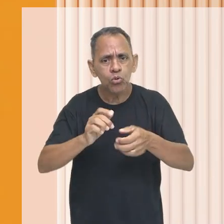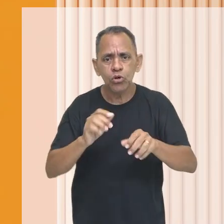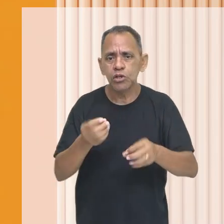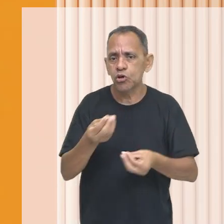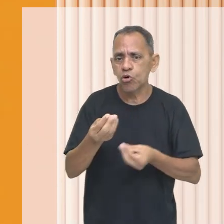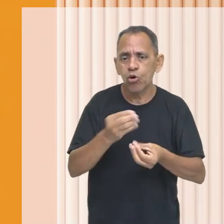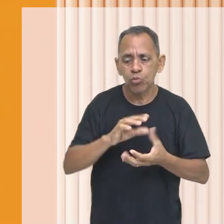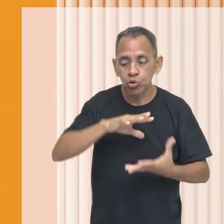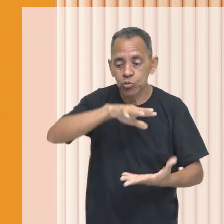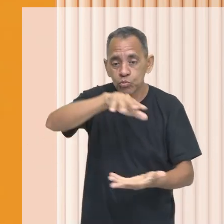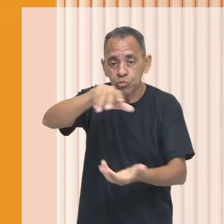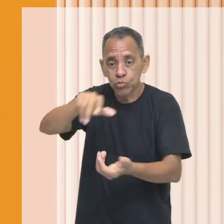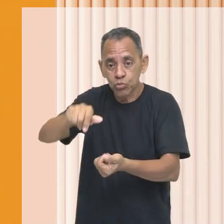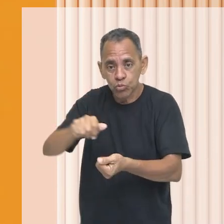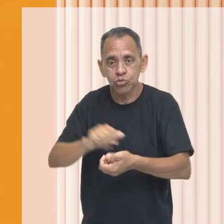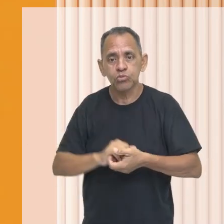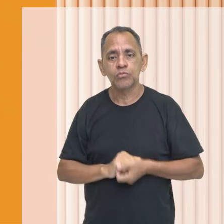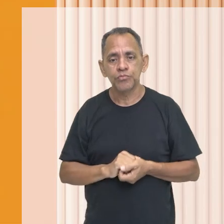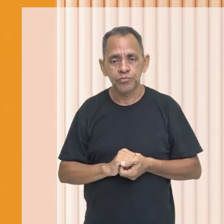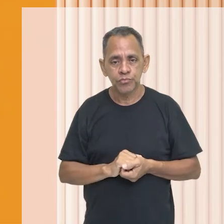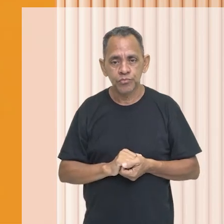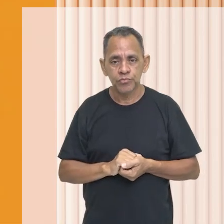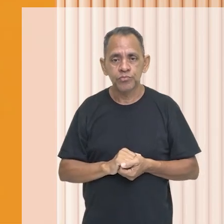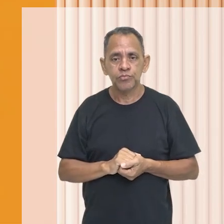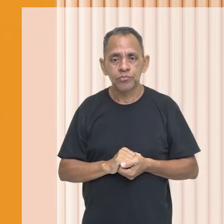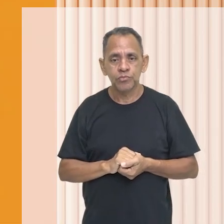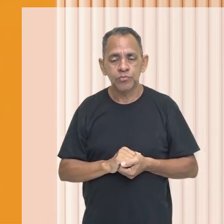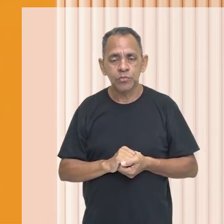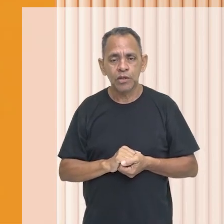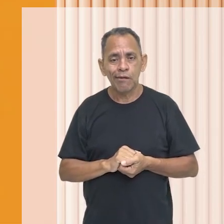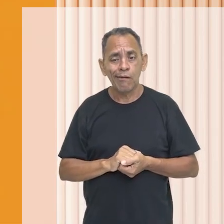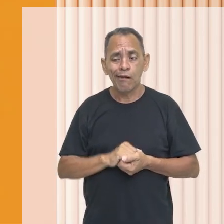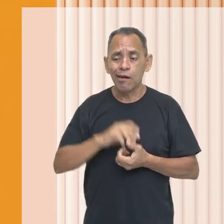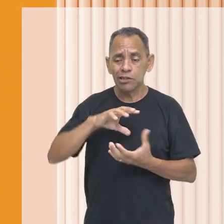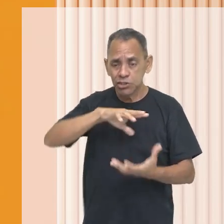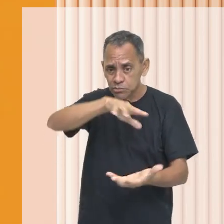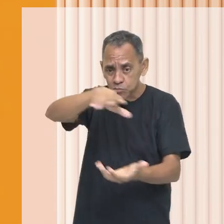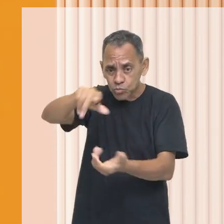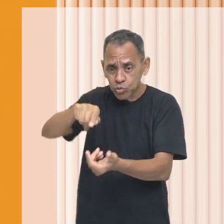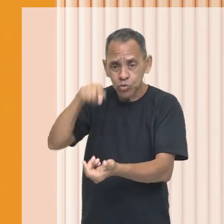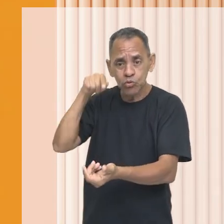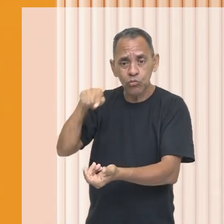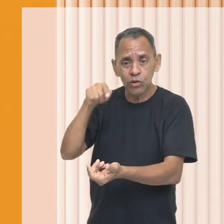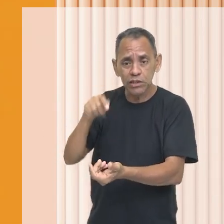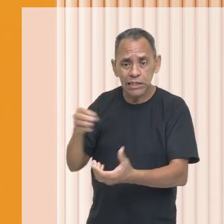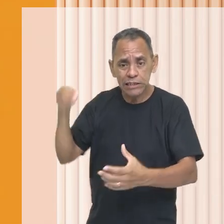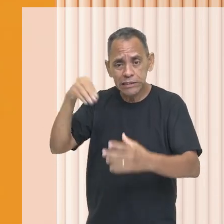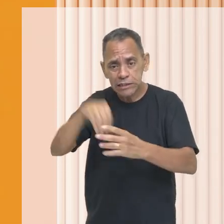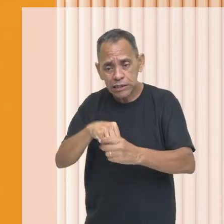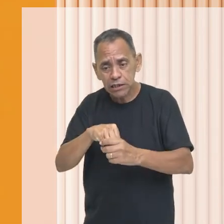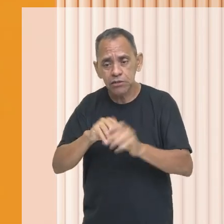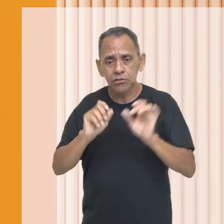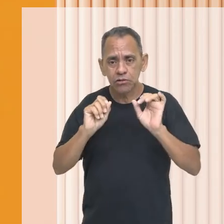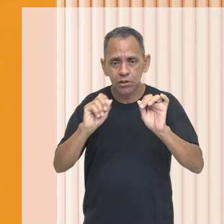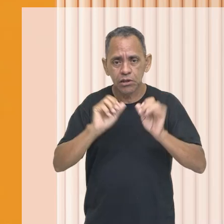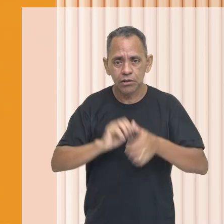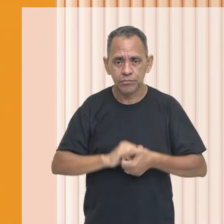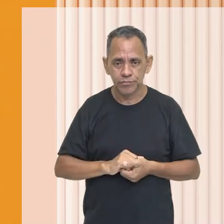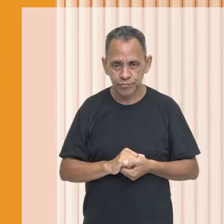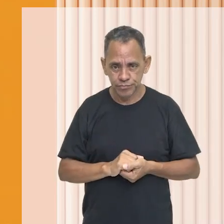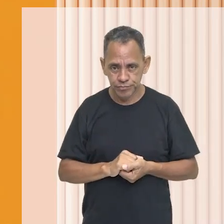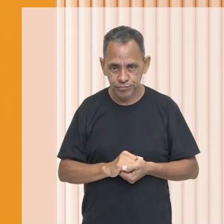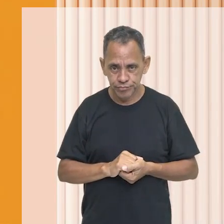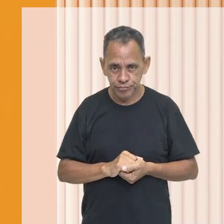contexto, na qual o mundo vai estar sendo inserido e que você tem um termo